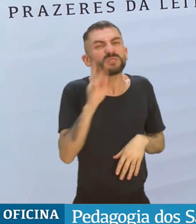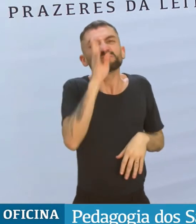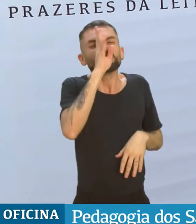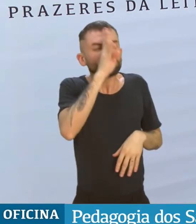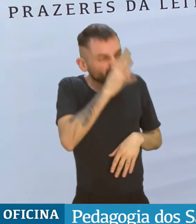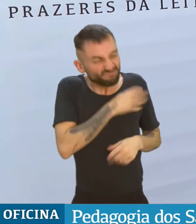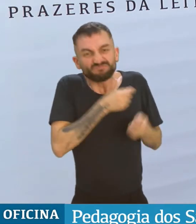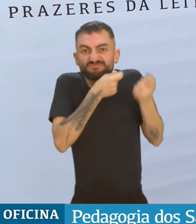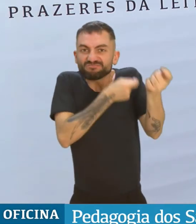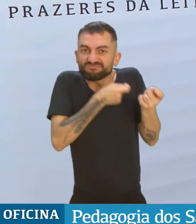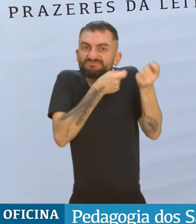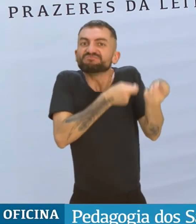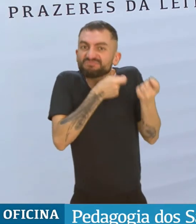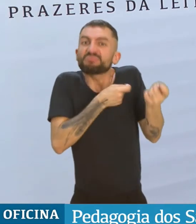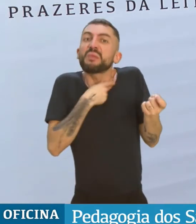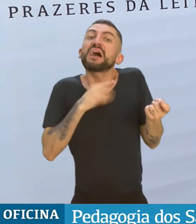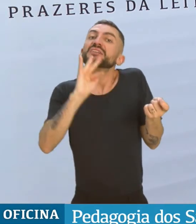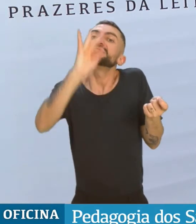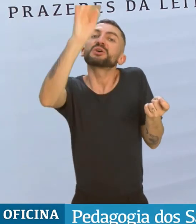resistente.